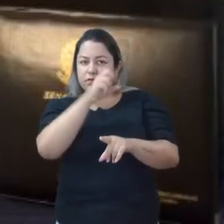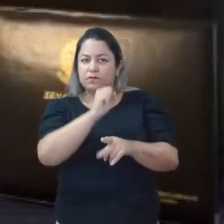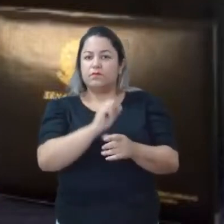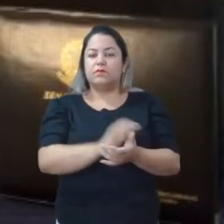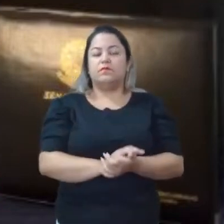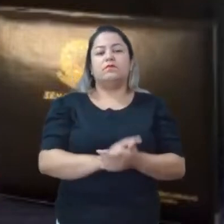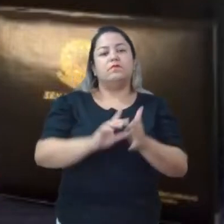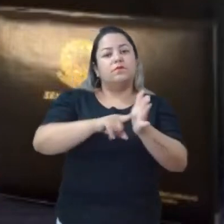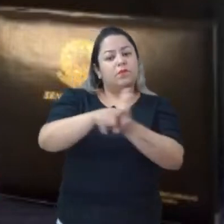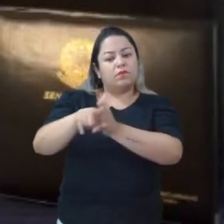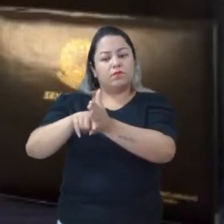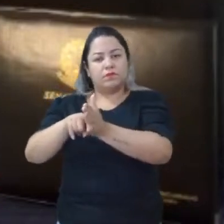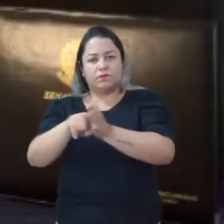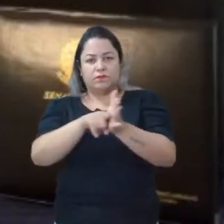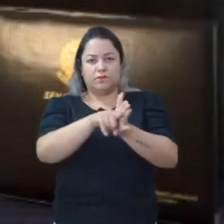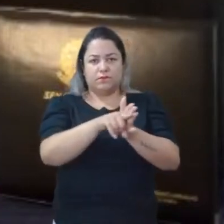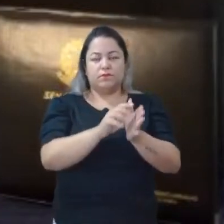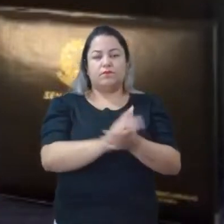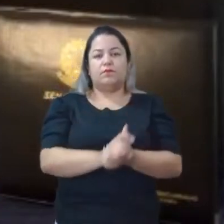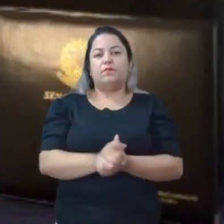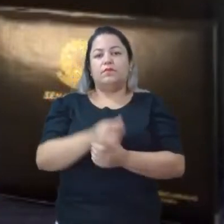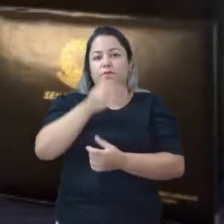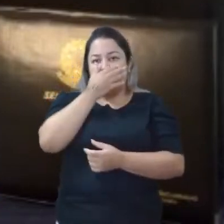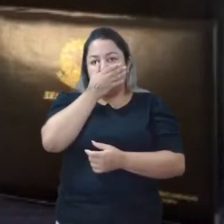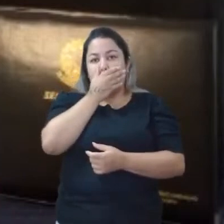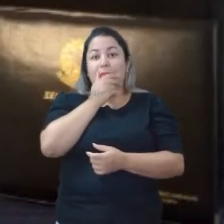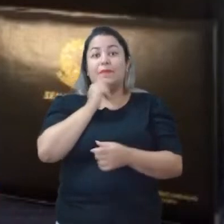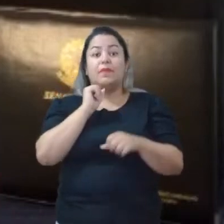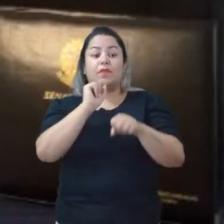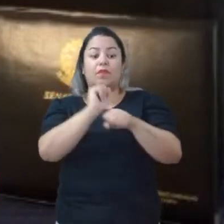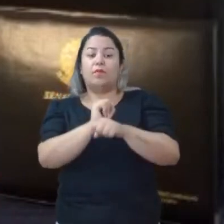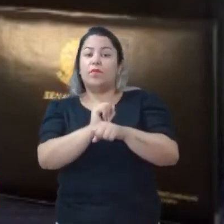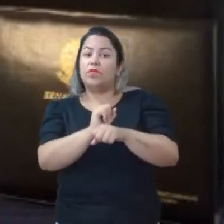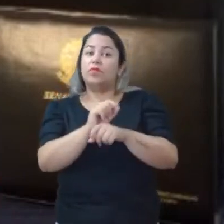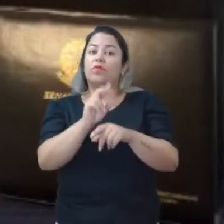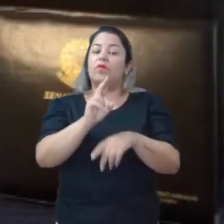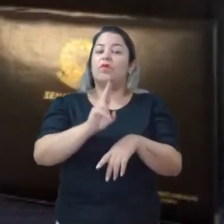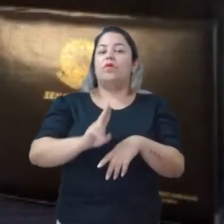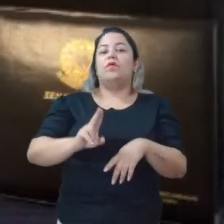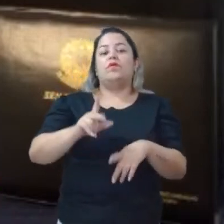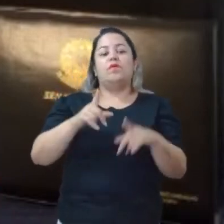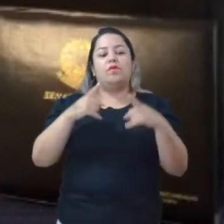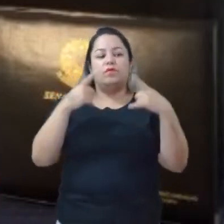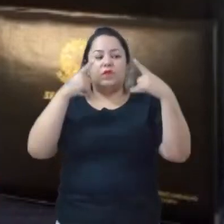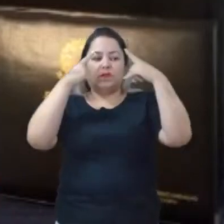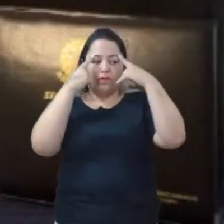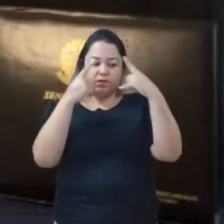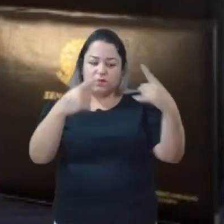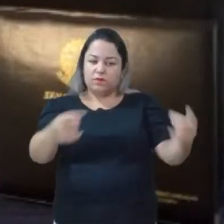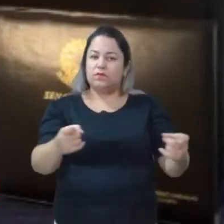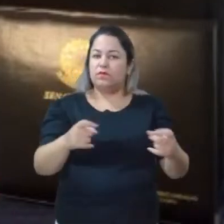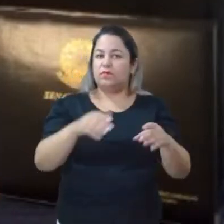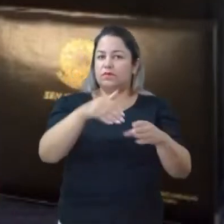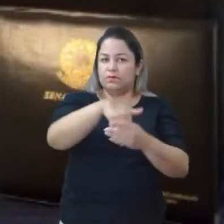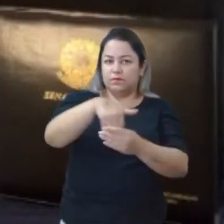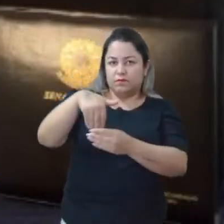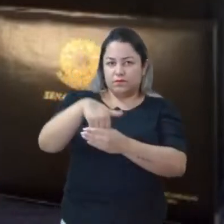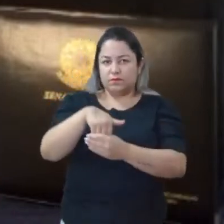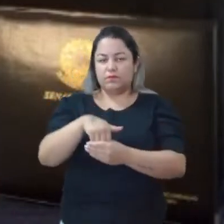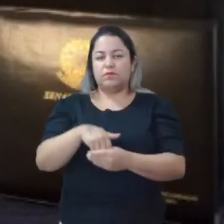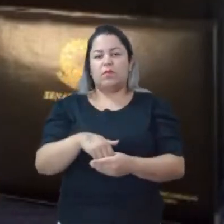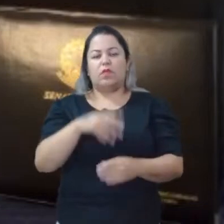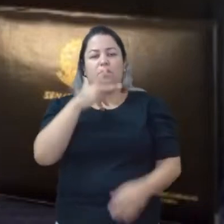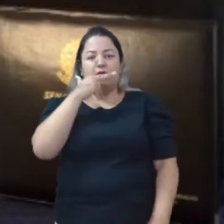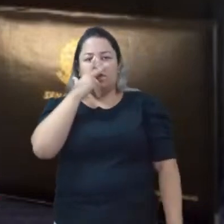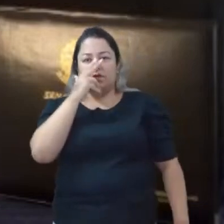a fiscalização e impedir o uso da violência para a obtenção de vantagem eleitoral. Então, o que eu